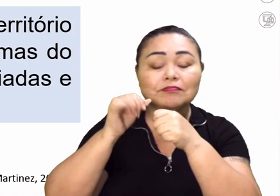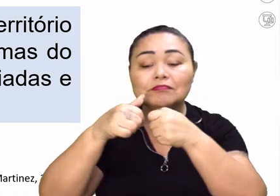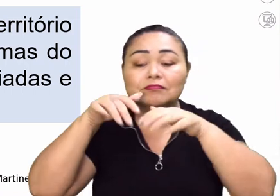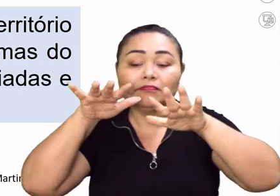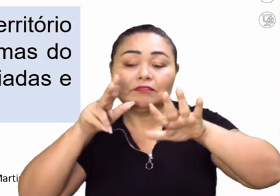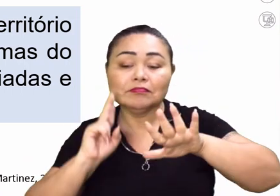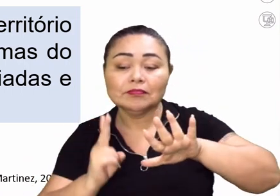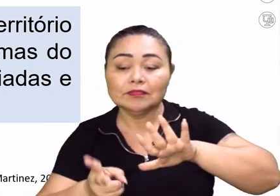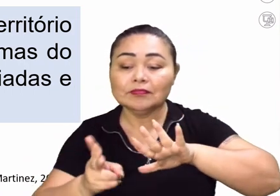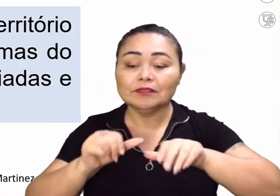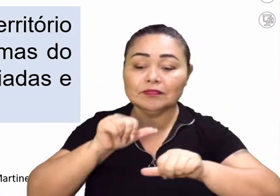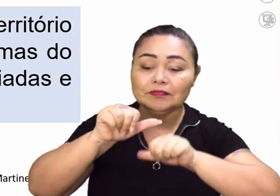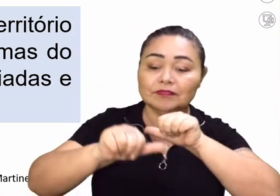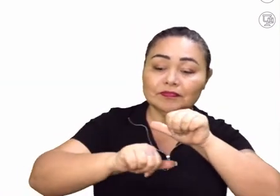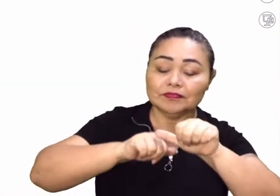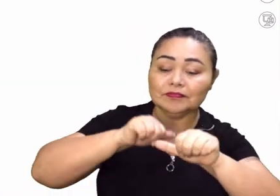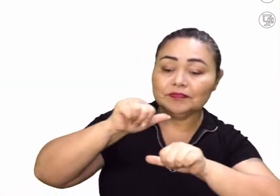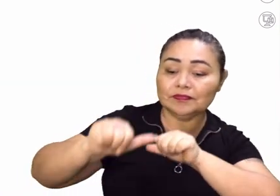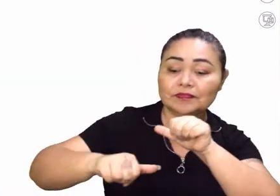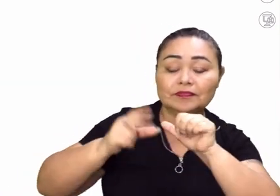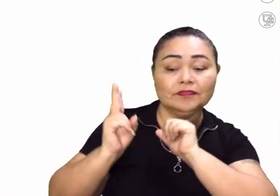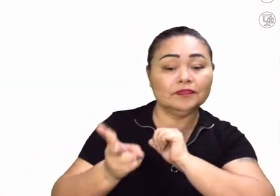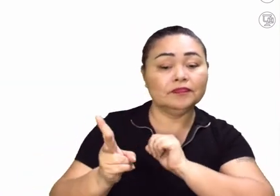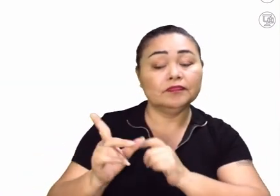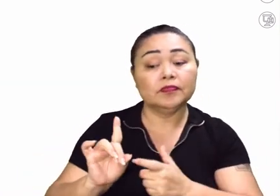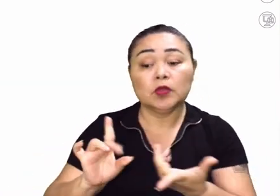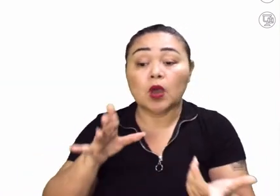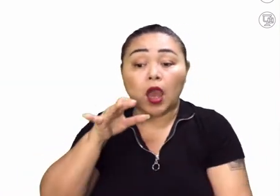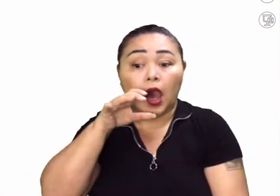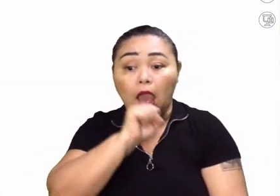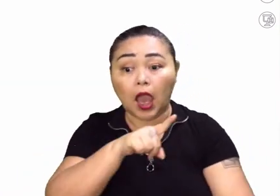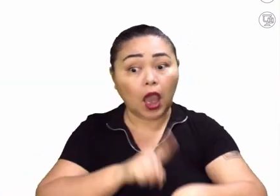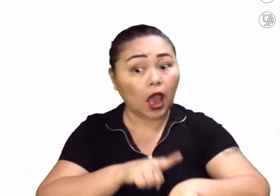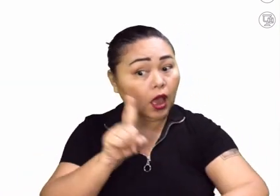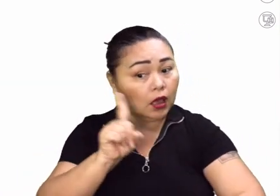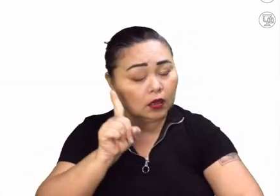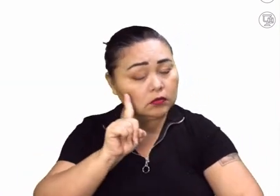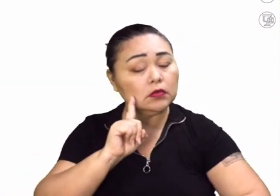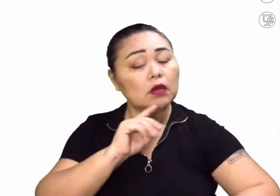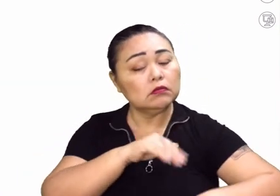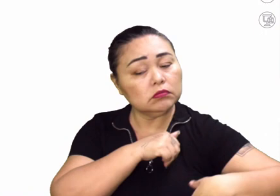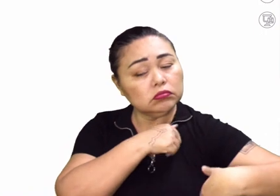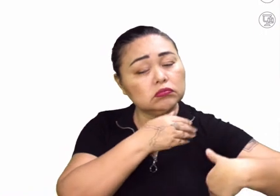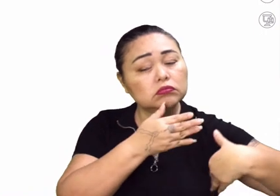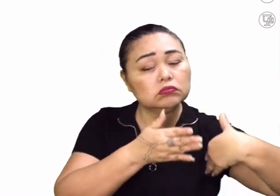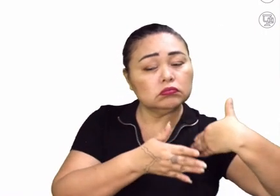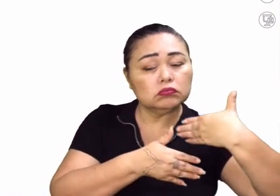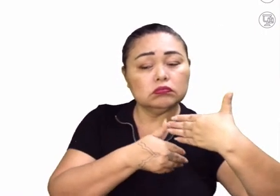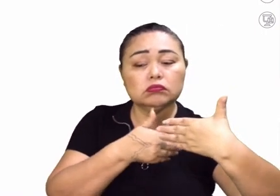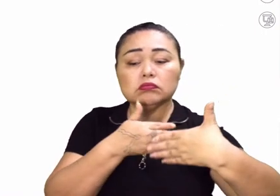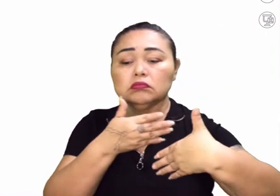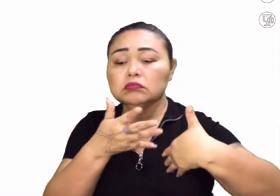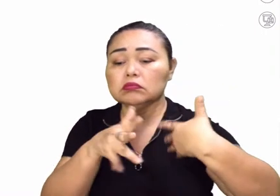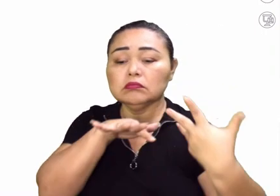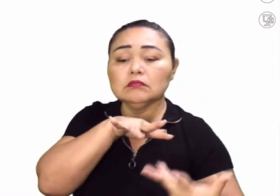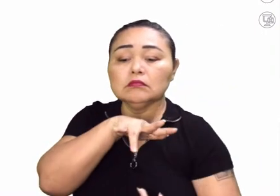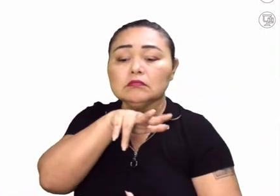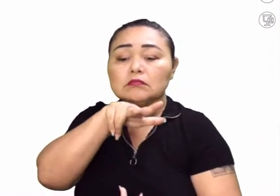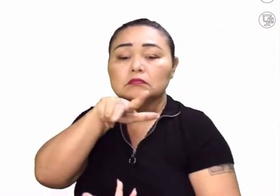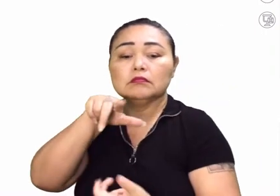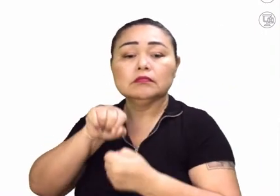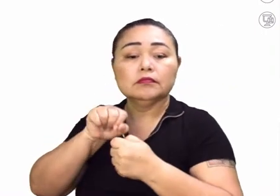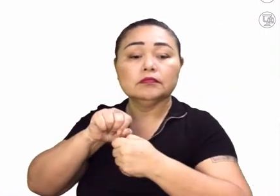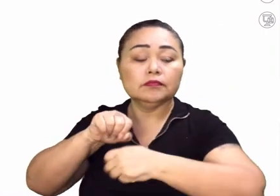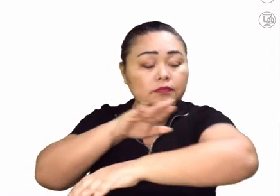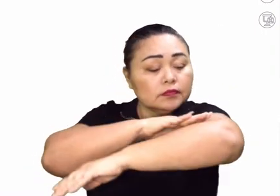permanentemente exatamente só que aí não é do dia para noite né E isso aí é um processo da própria dinâmica da terra os